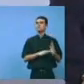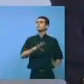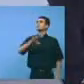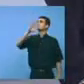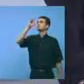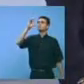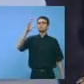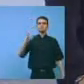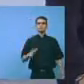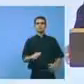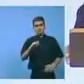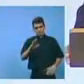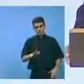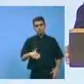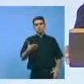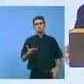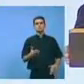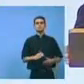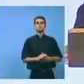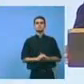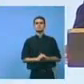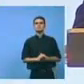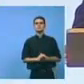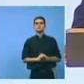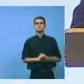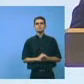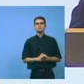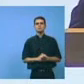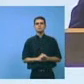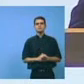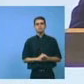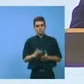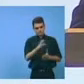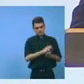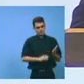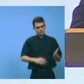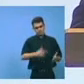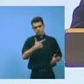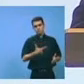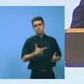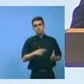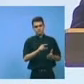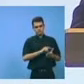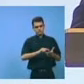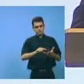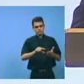E quando leu a Bíblia, olha aí, 2 Reis 22, versículo